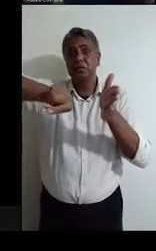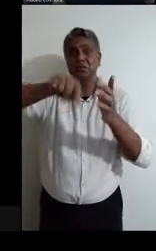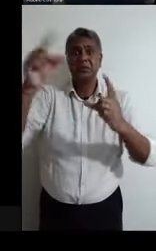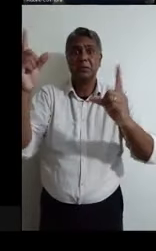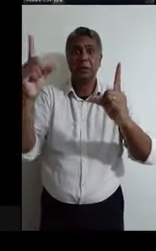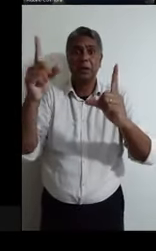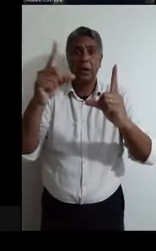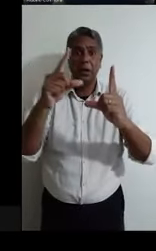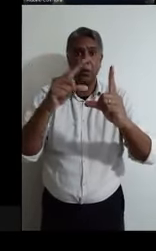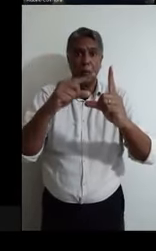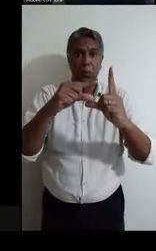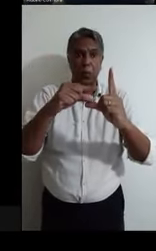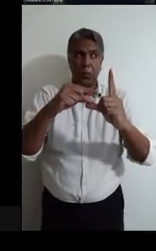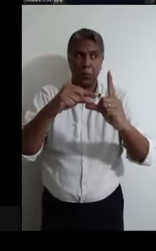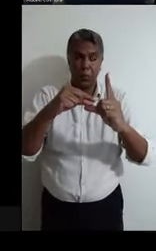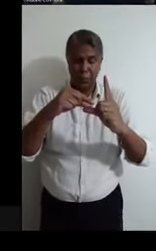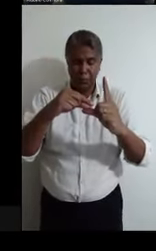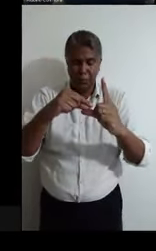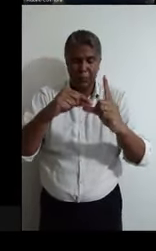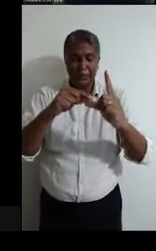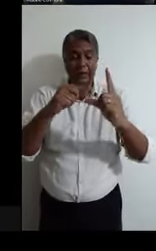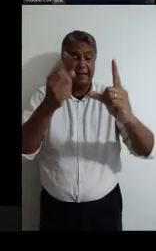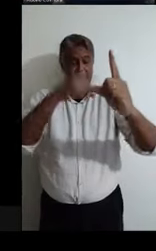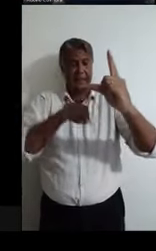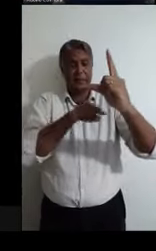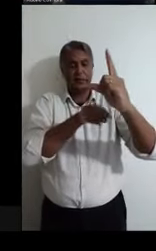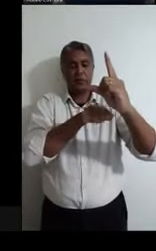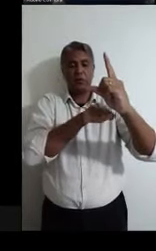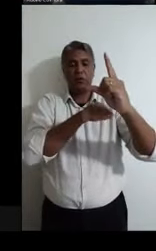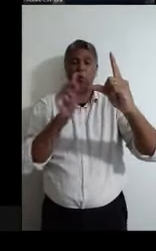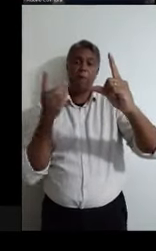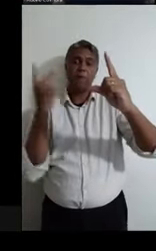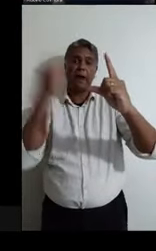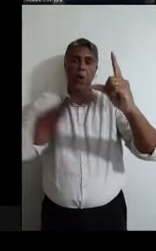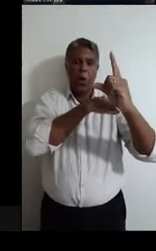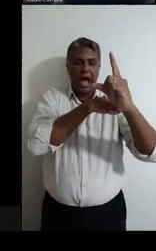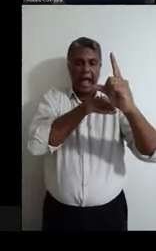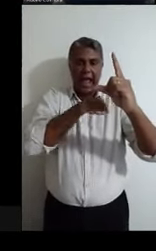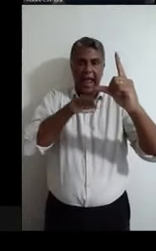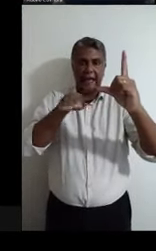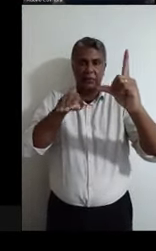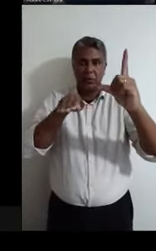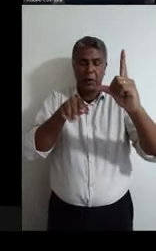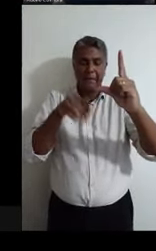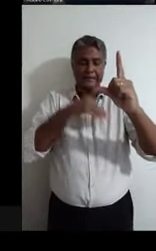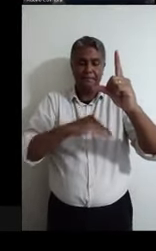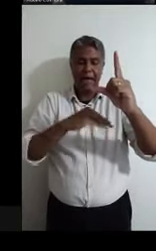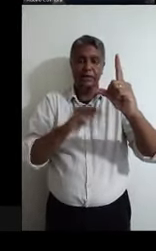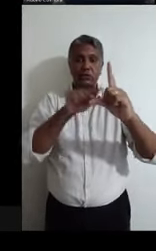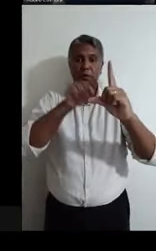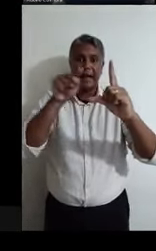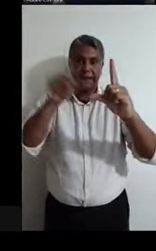inclinação é negativa e a aceleração tem um valor constante na região negativa do gráfico da